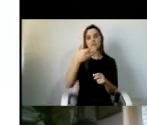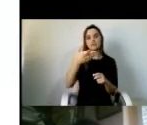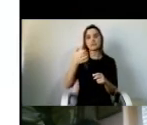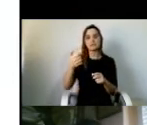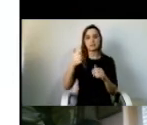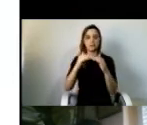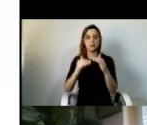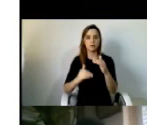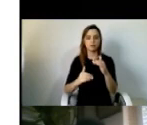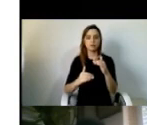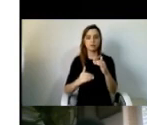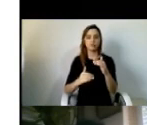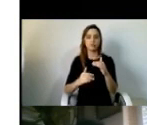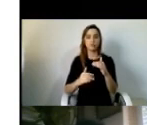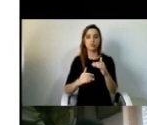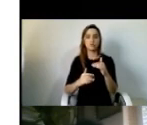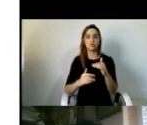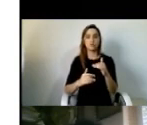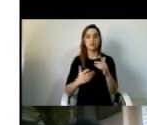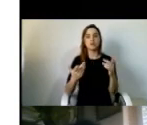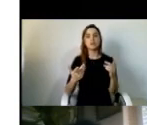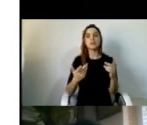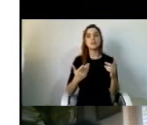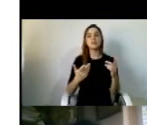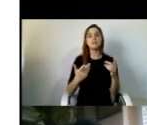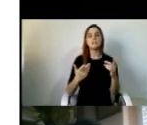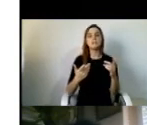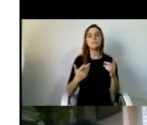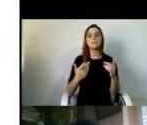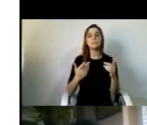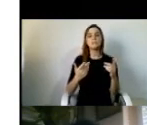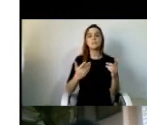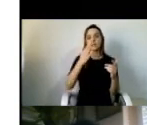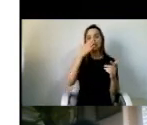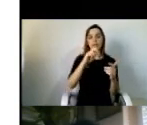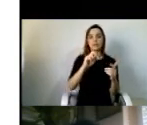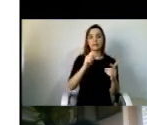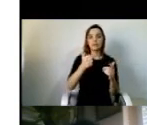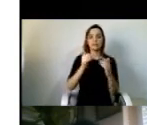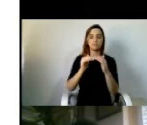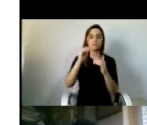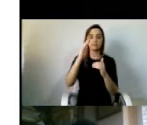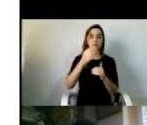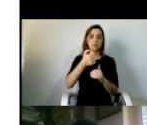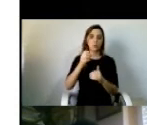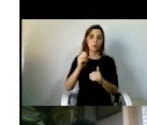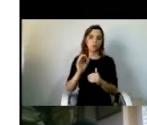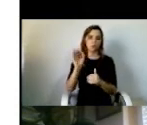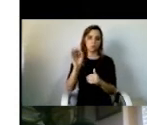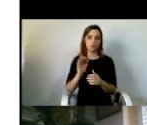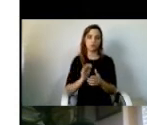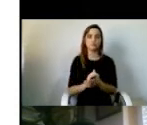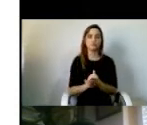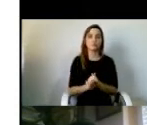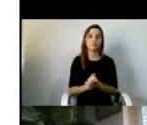50% acima dos 35 anos. em